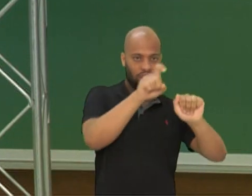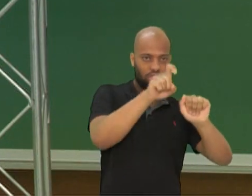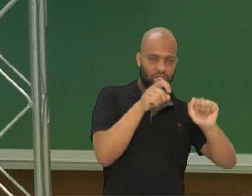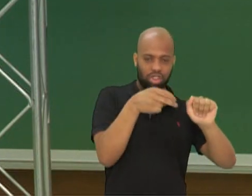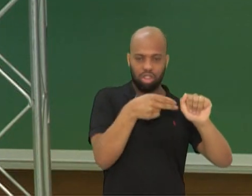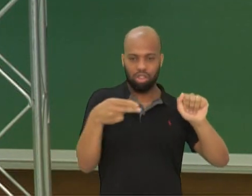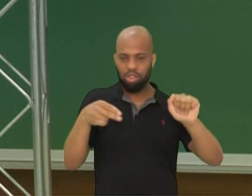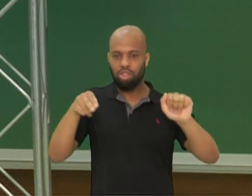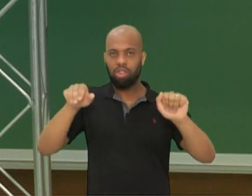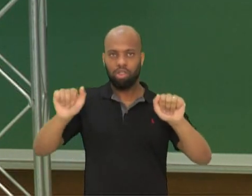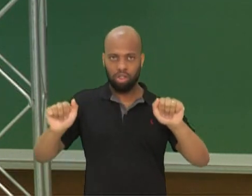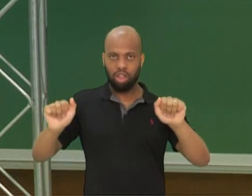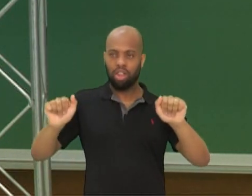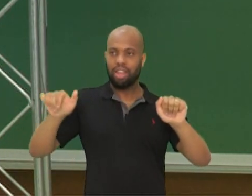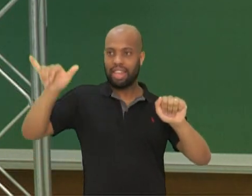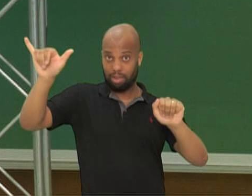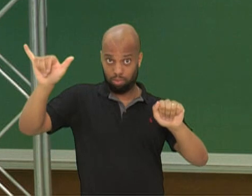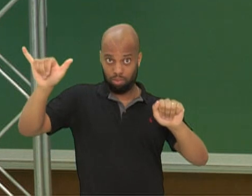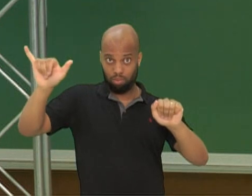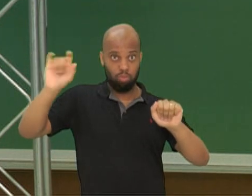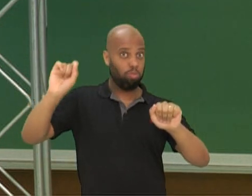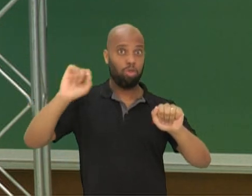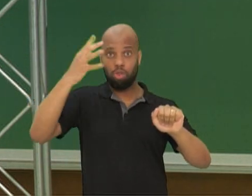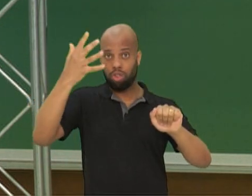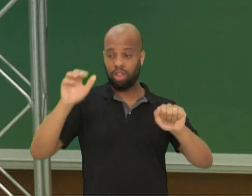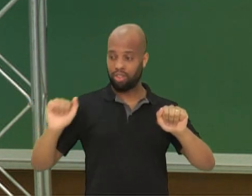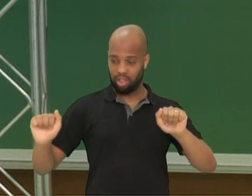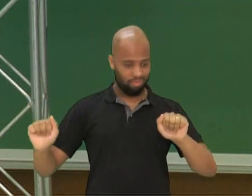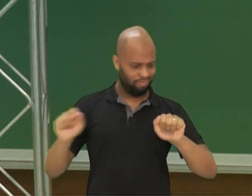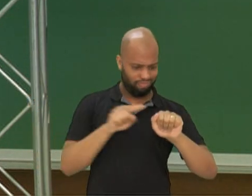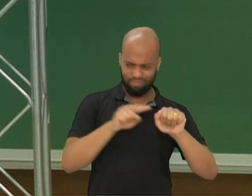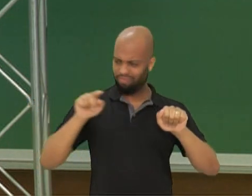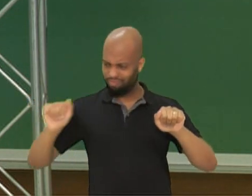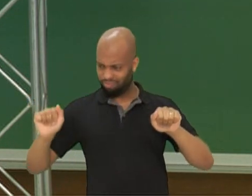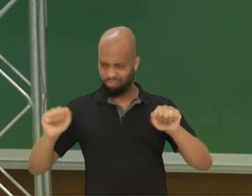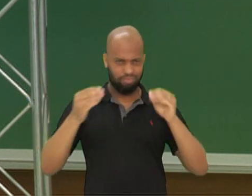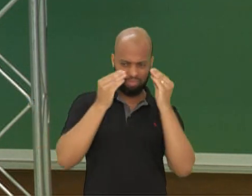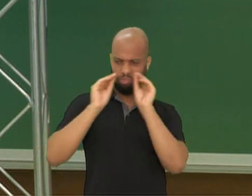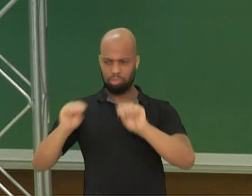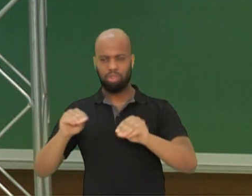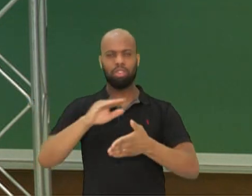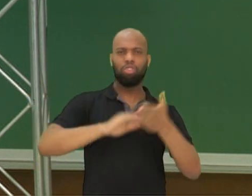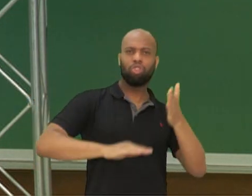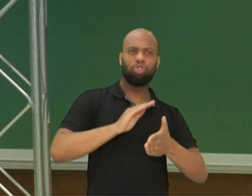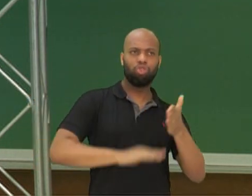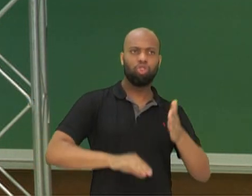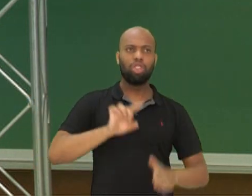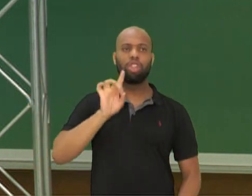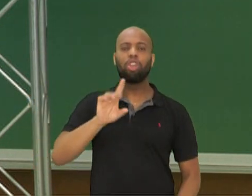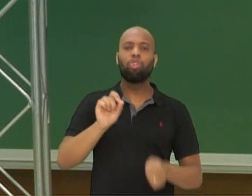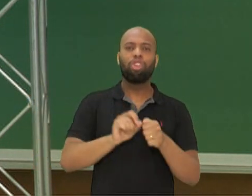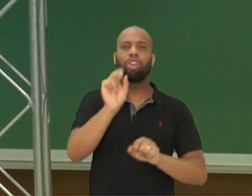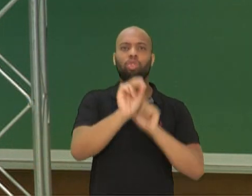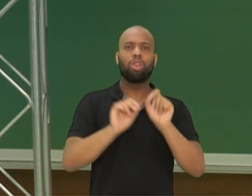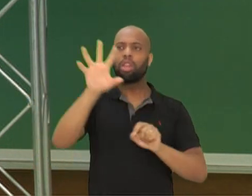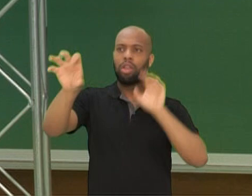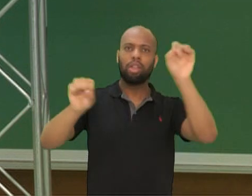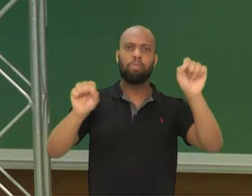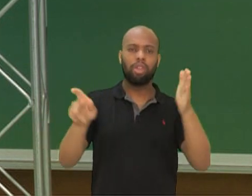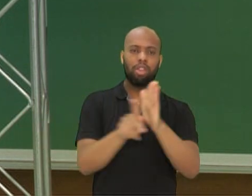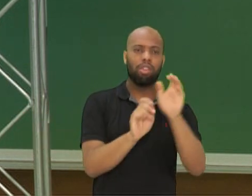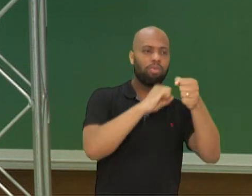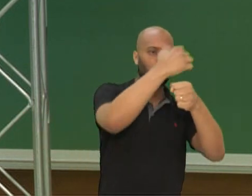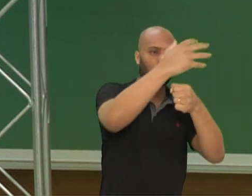é igual, sendo igual a elevado a y, nós podemos esquecer as bases e trabalhar com a igualdade